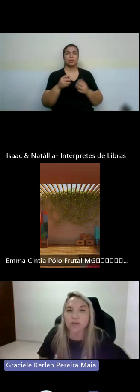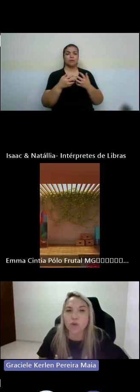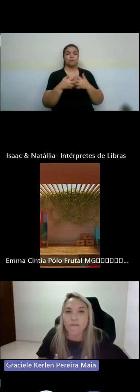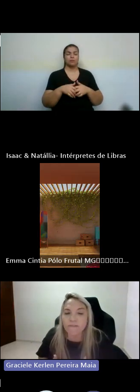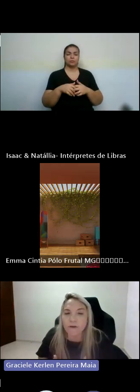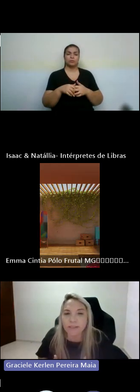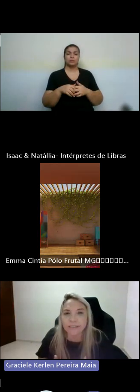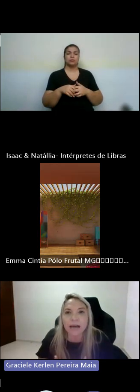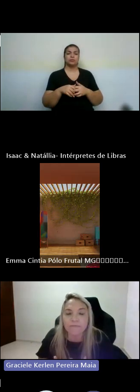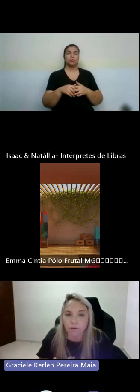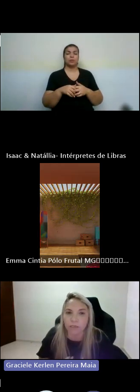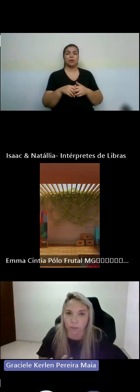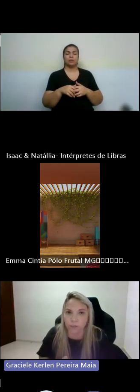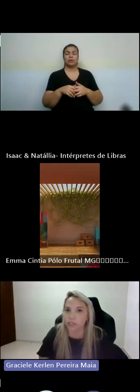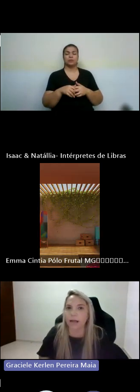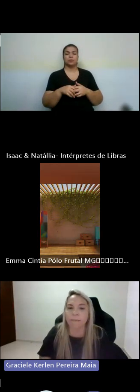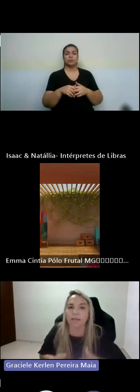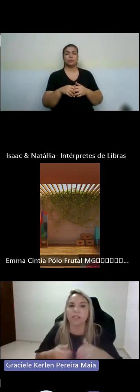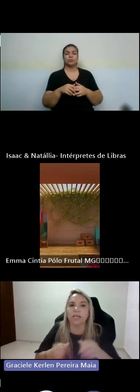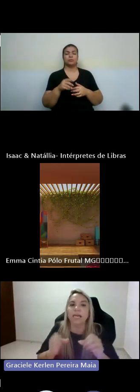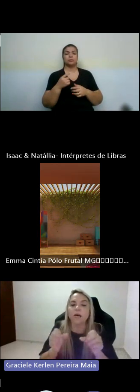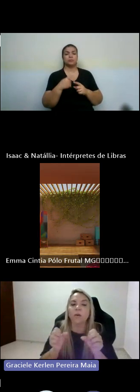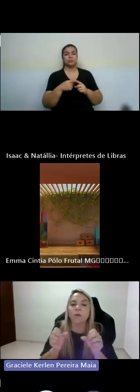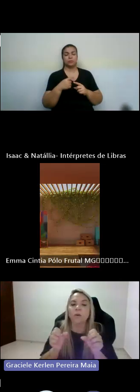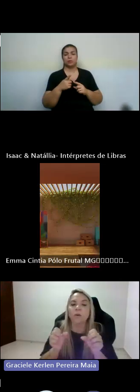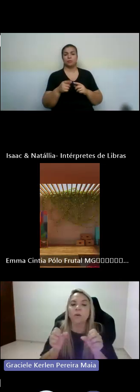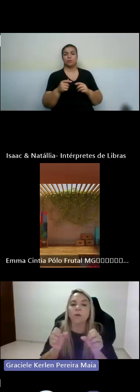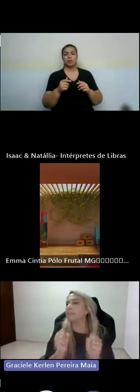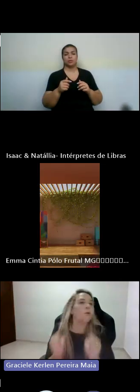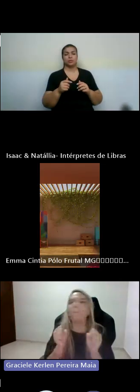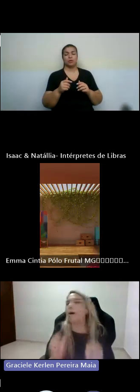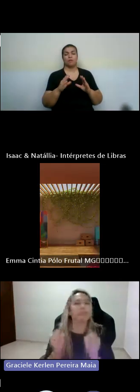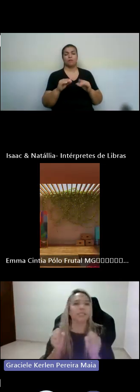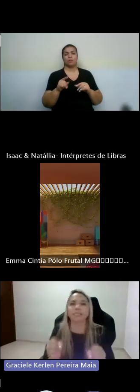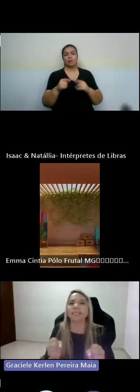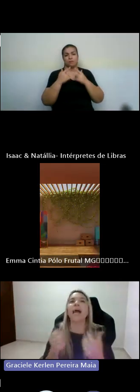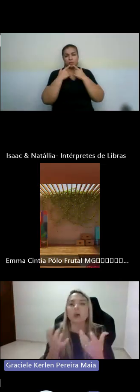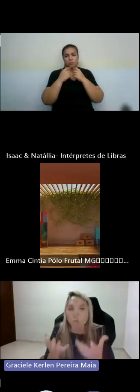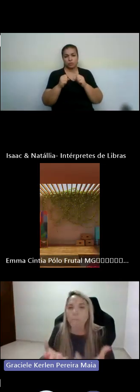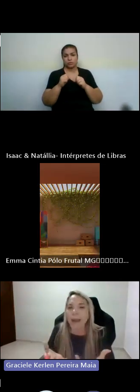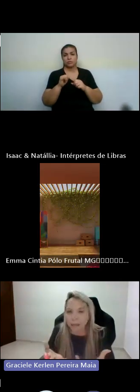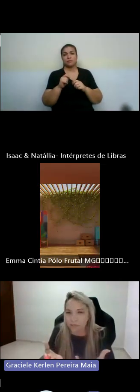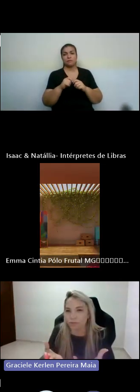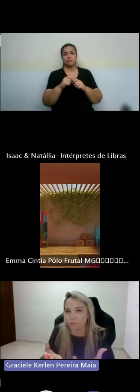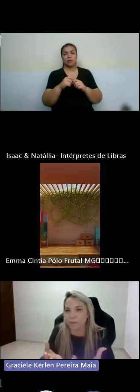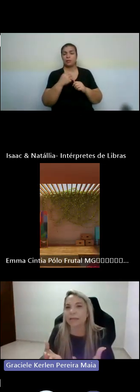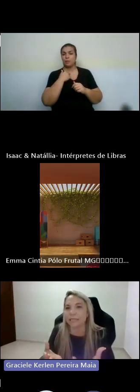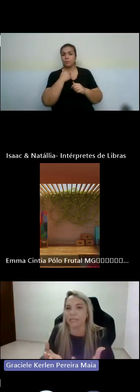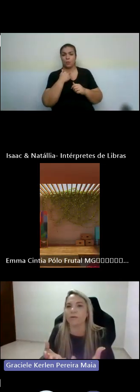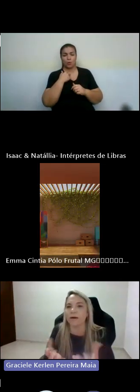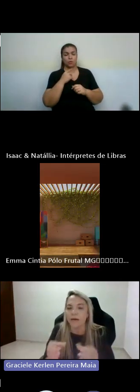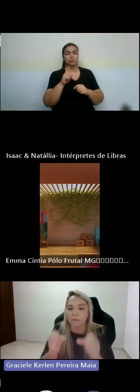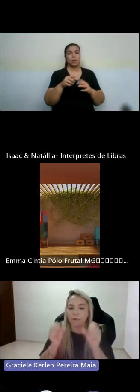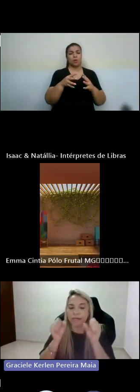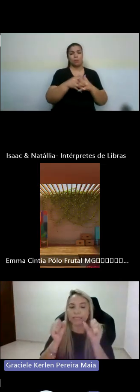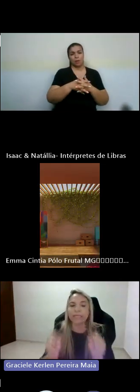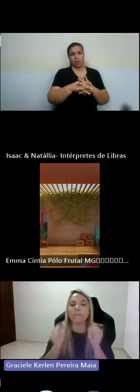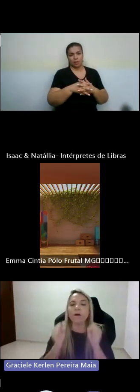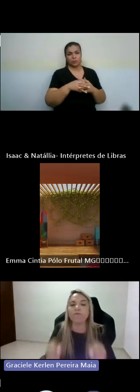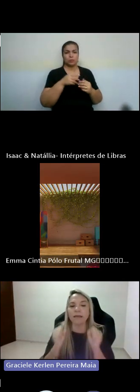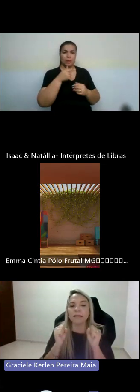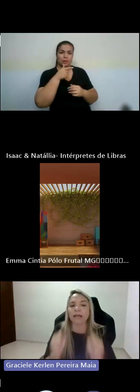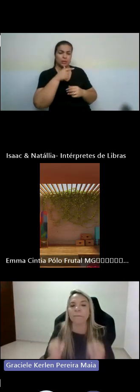é desconfortável linguisticamente. Quando você faz não pode assim, é complexo para a língua, porque